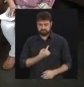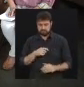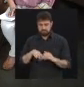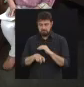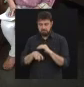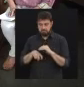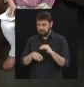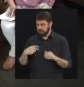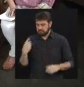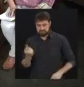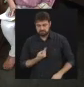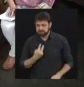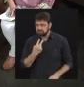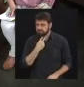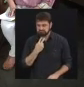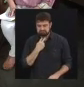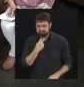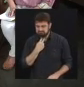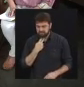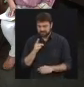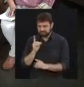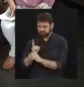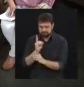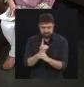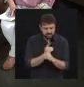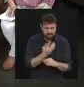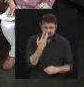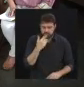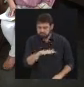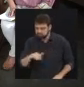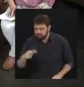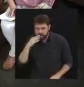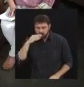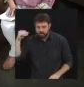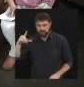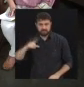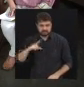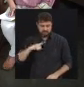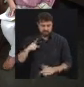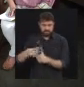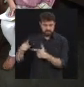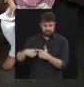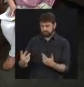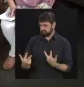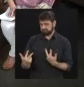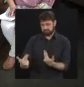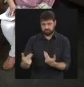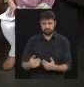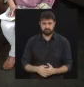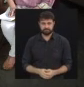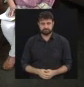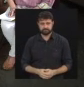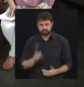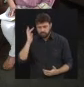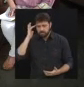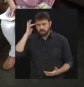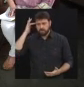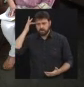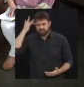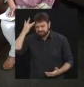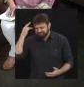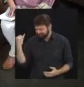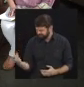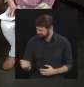não conhecesse outras crianças, outros adolescentes que passam por isso, né? E eu achei